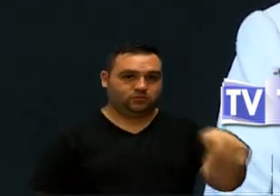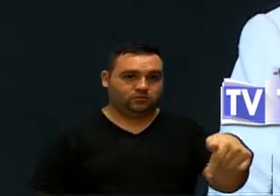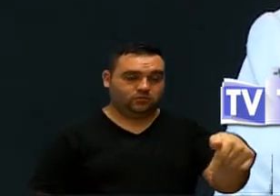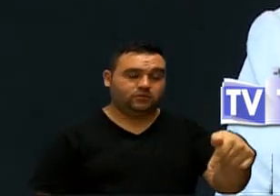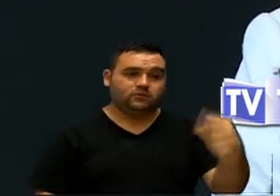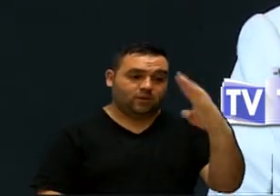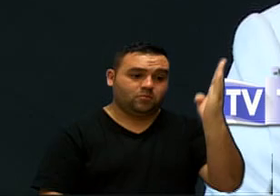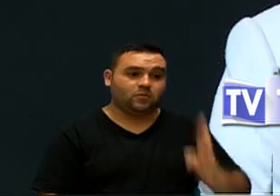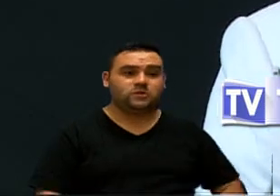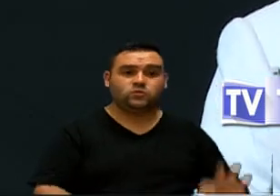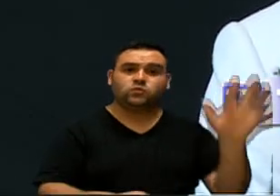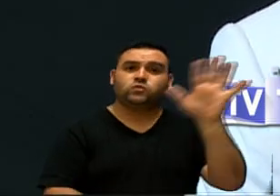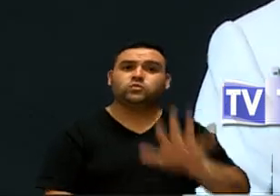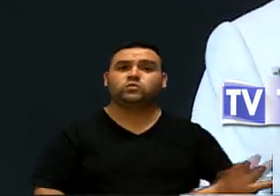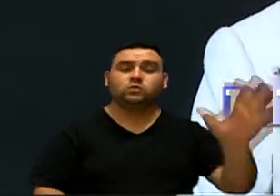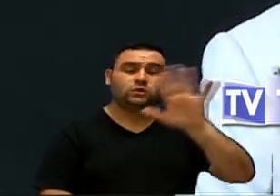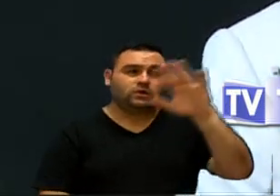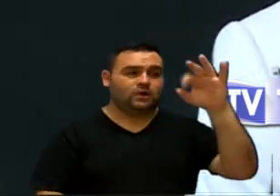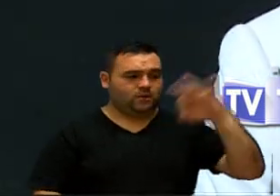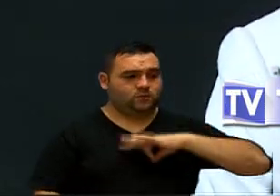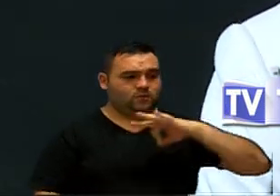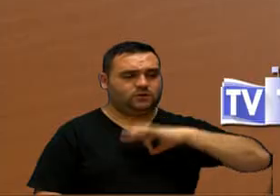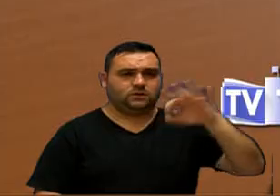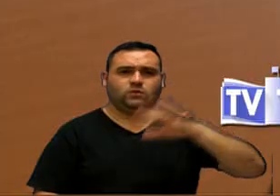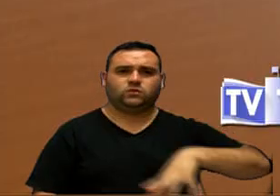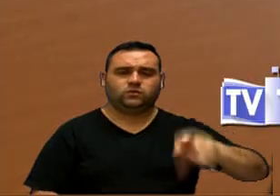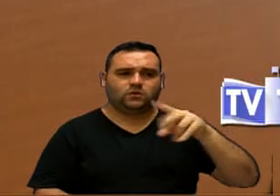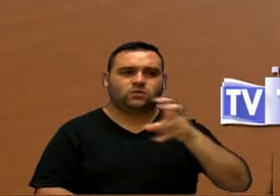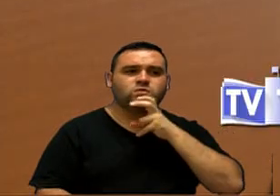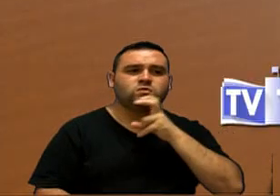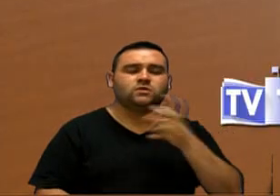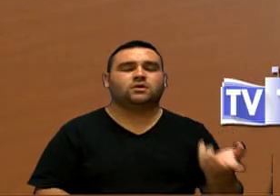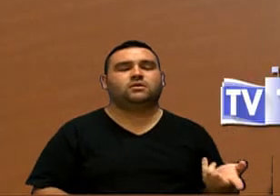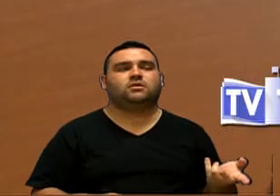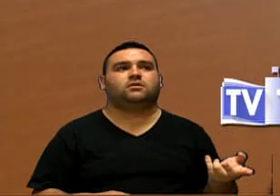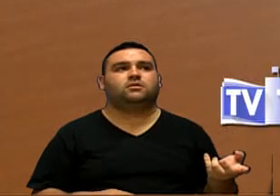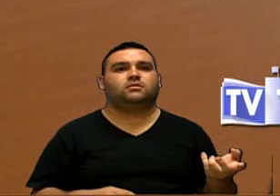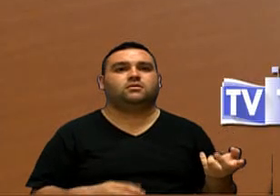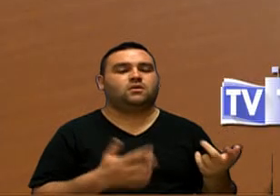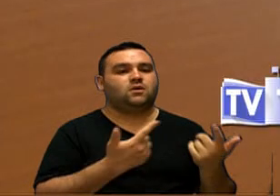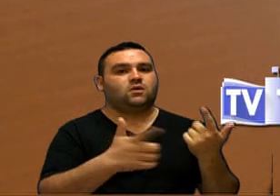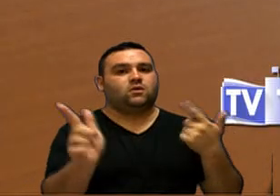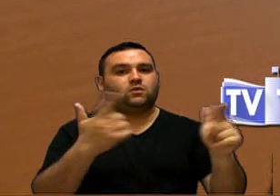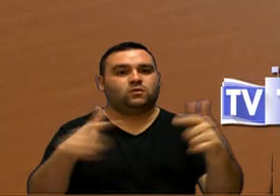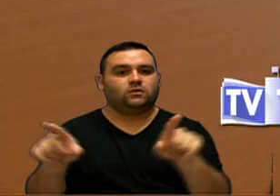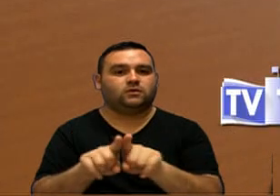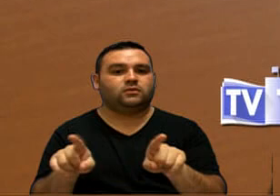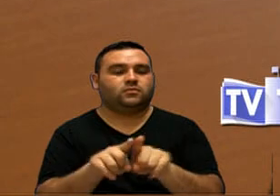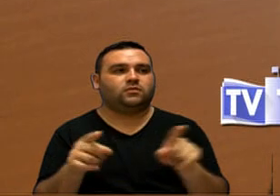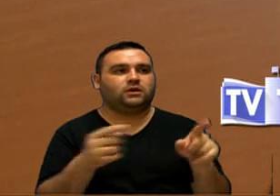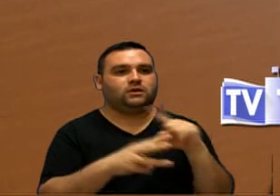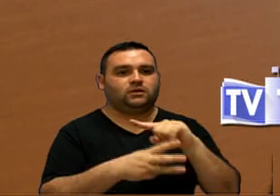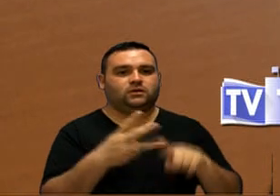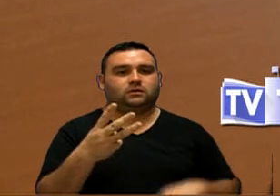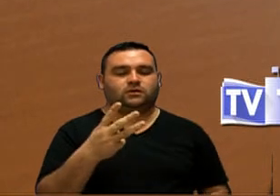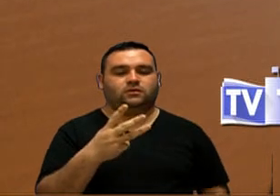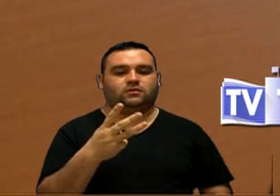1987. E no Brasil, afora, as delegacias, talvez Sorocaba e as outras três